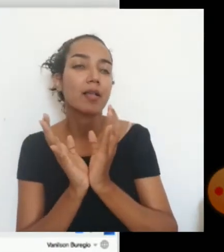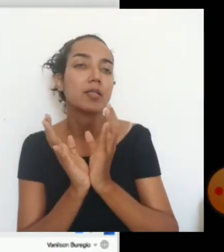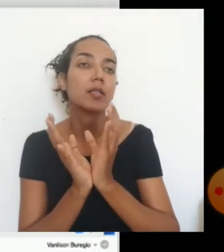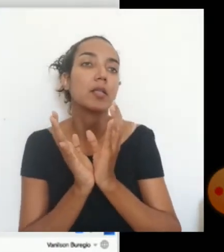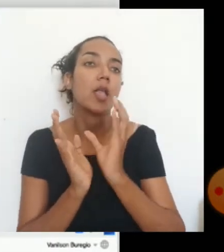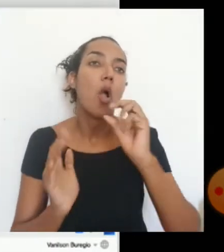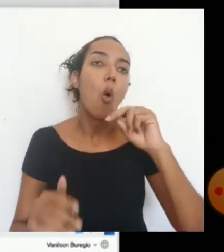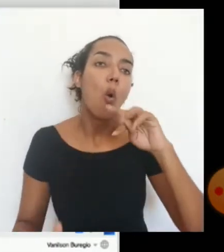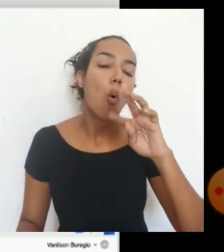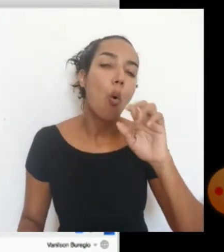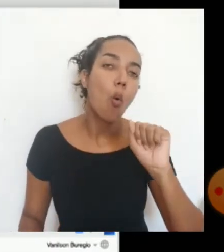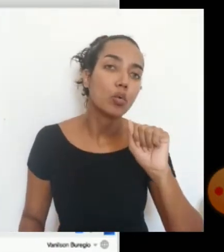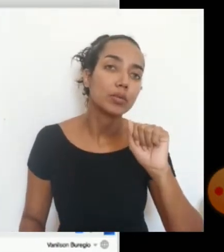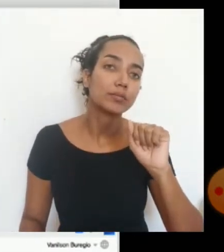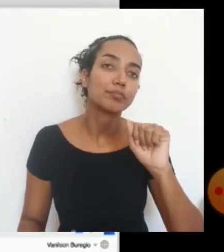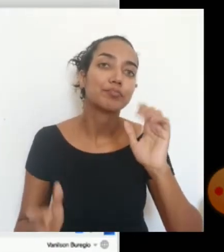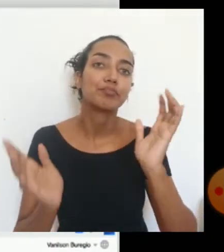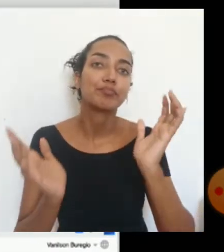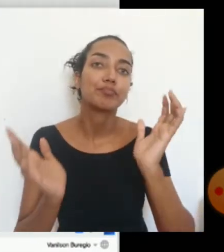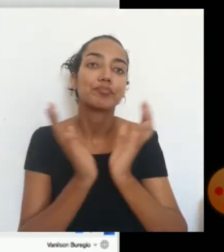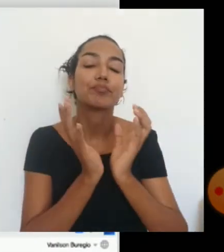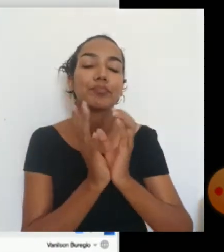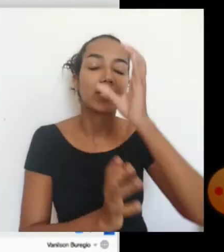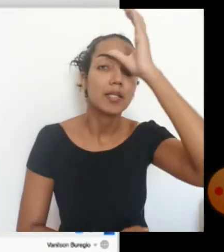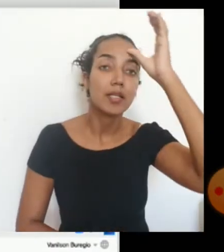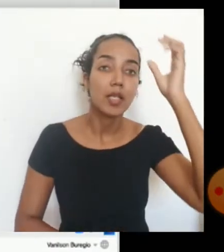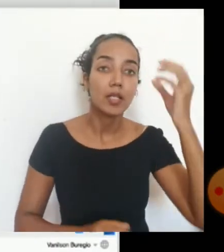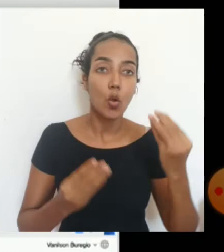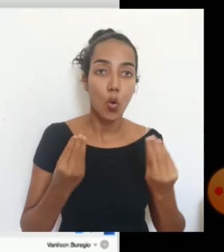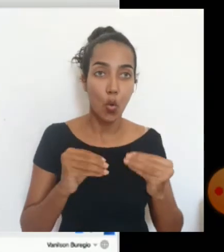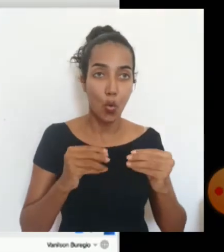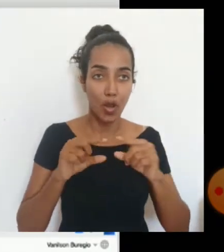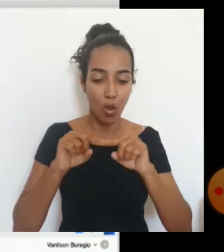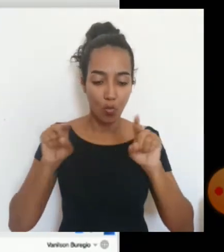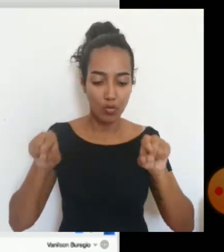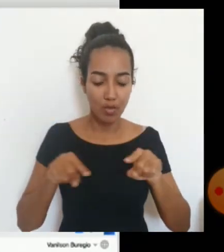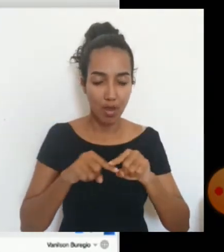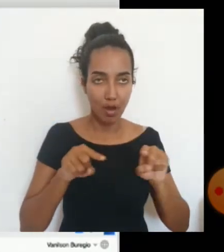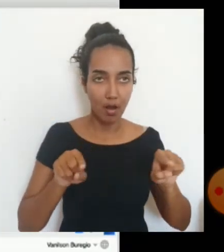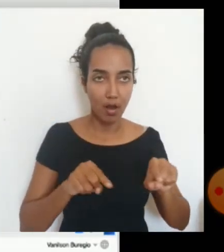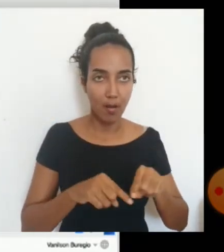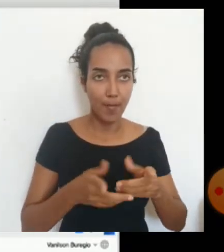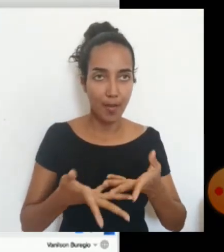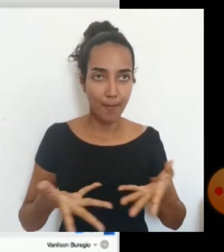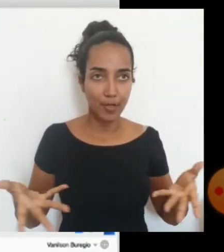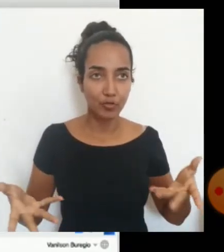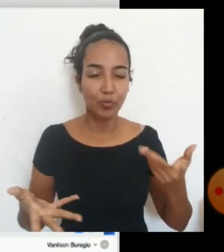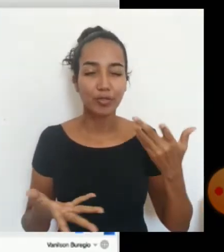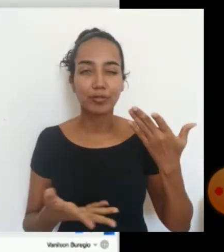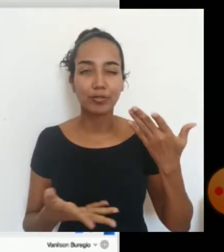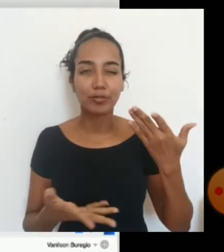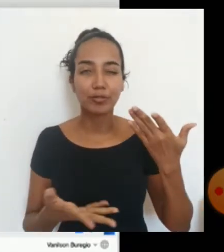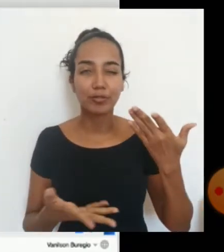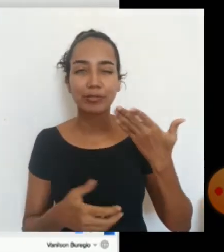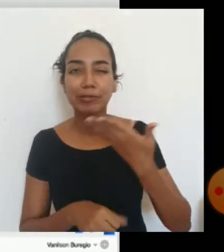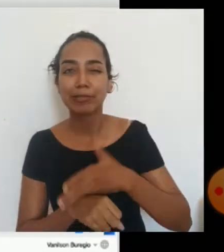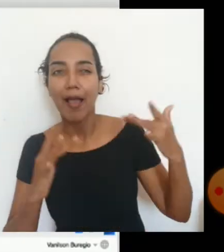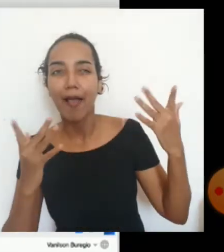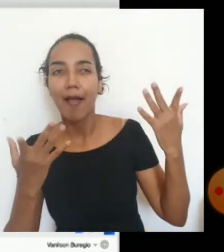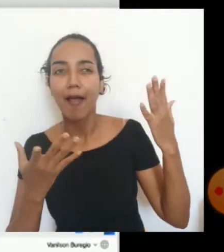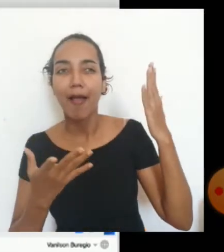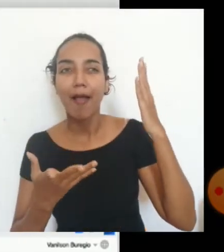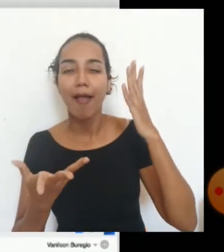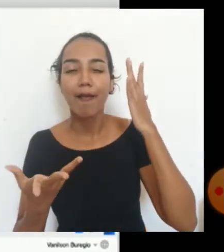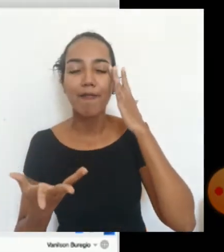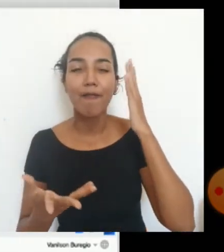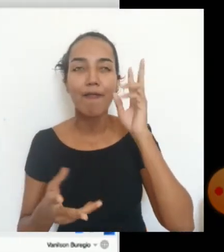duas classes, apenas para que a gente consiga associar a notação ML com o que está apresentando aqui em